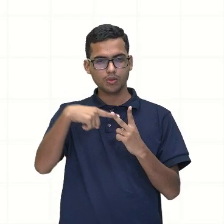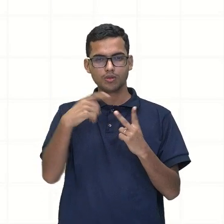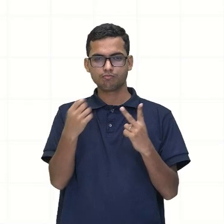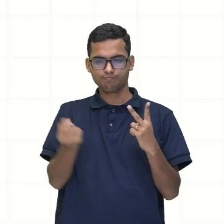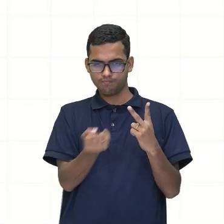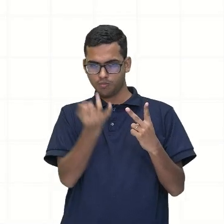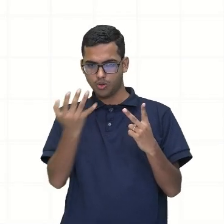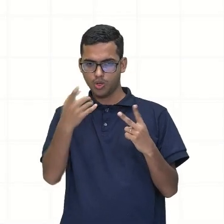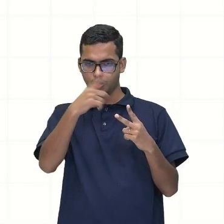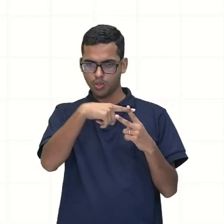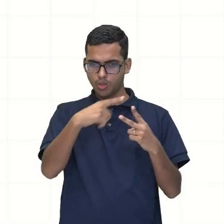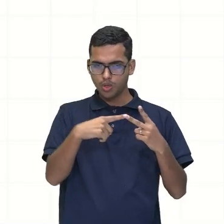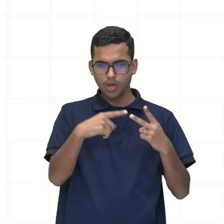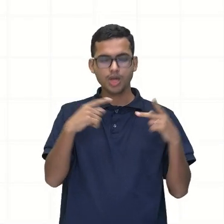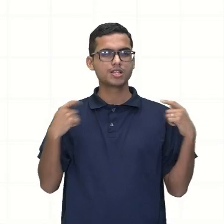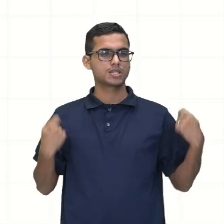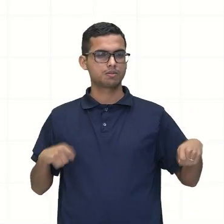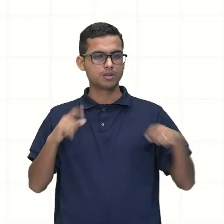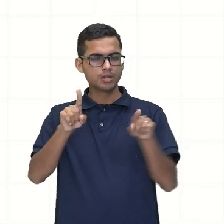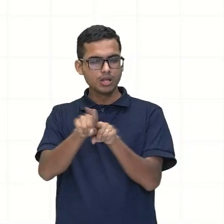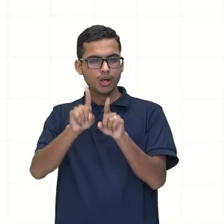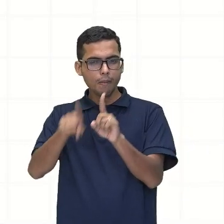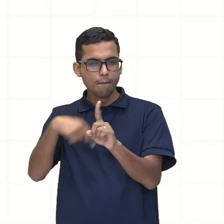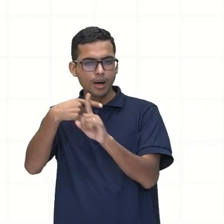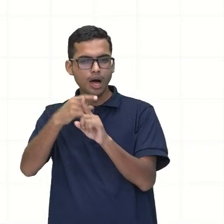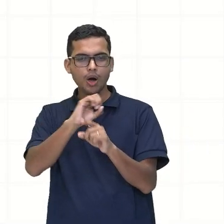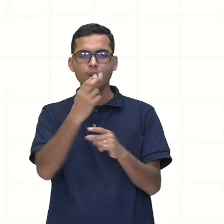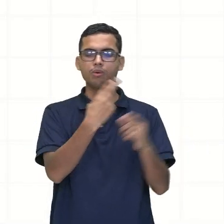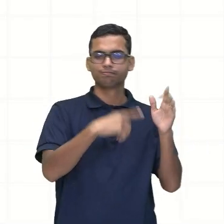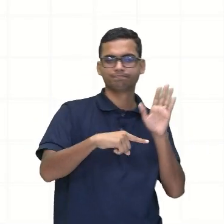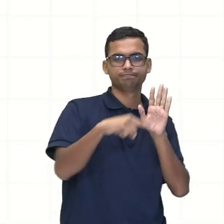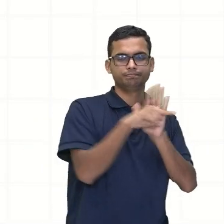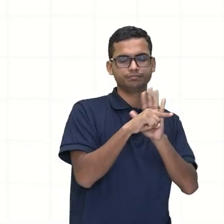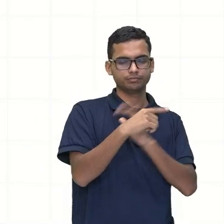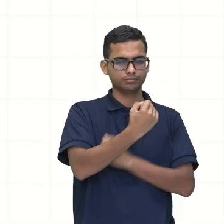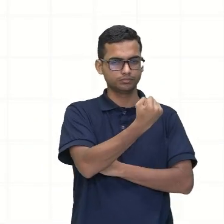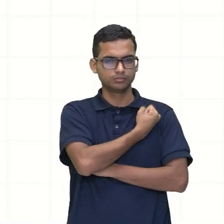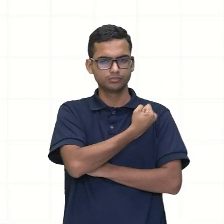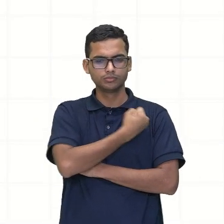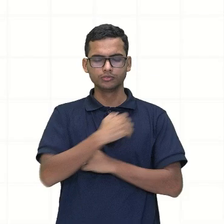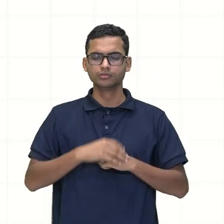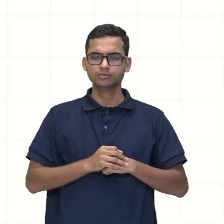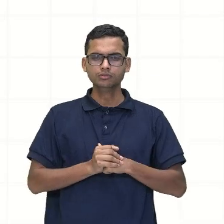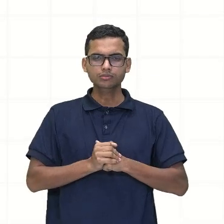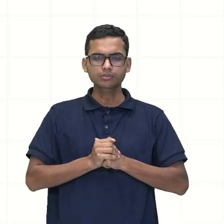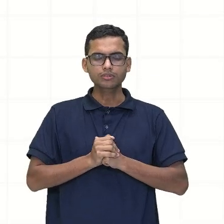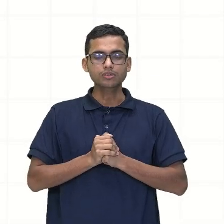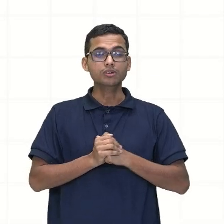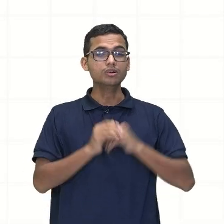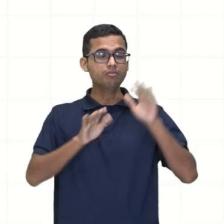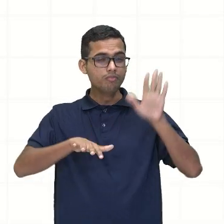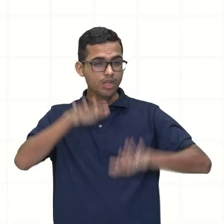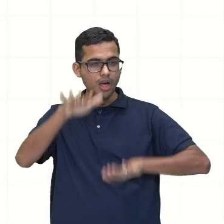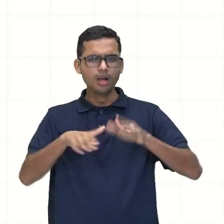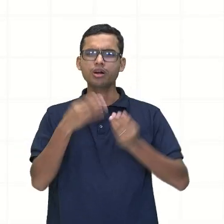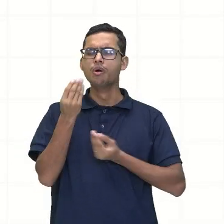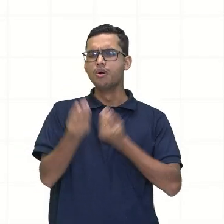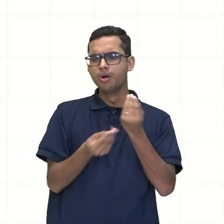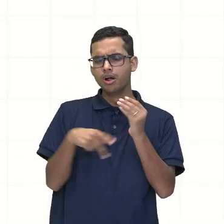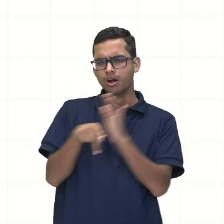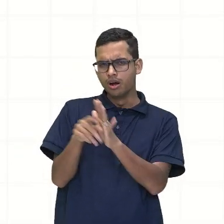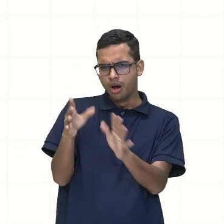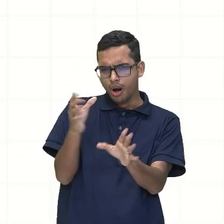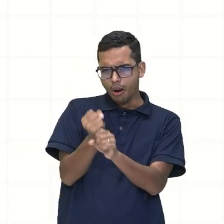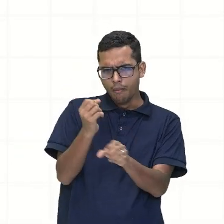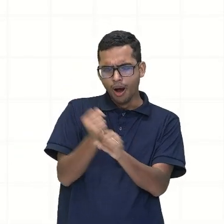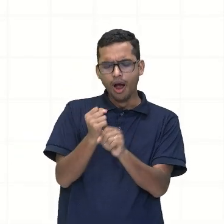né, ou aumentar uma com a outra ou diminuir uma pela outra. tá? E dependendo de como é